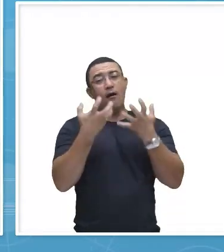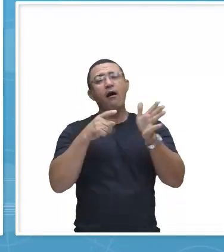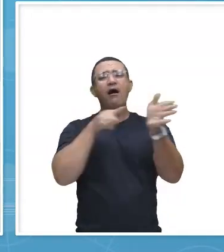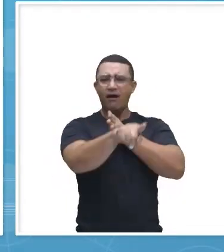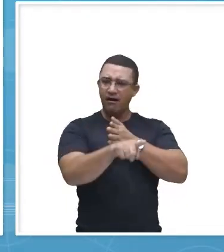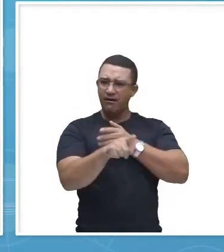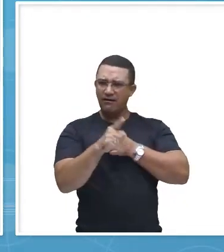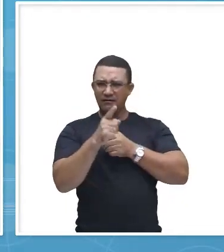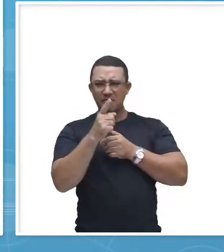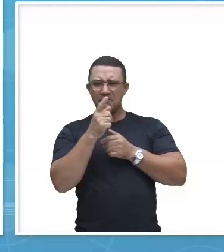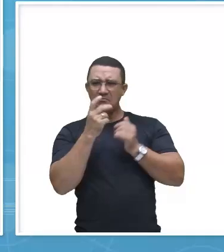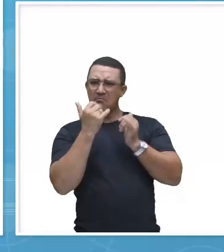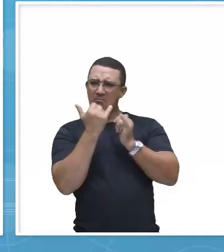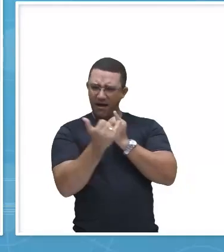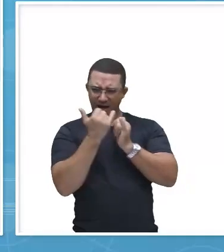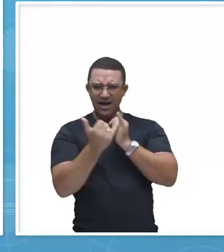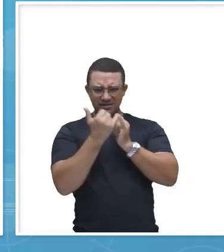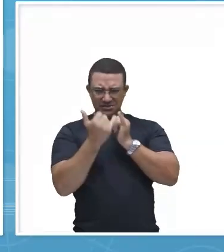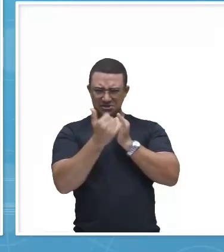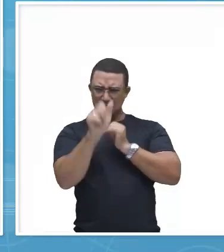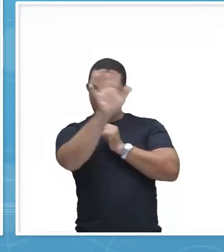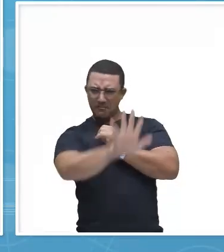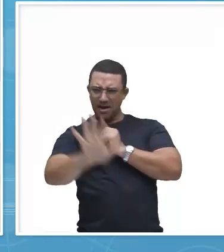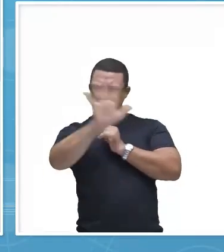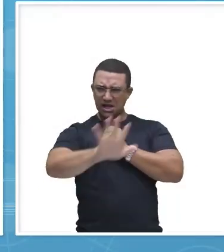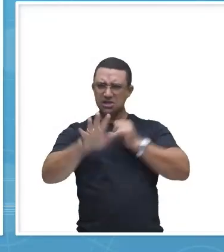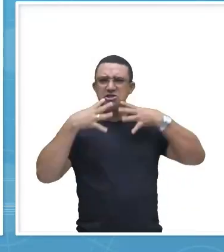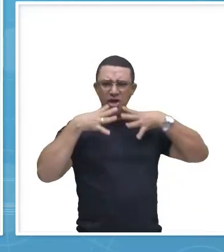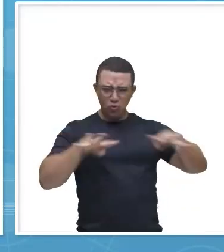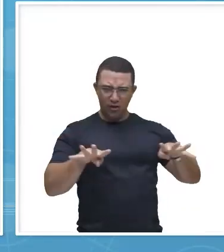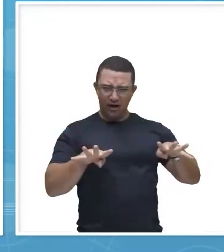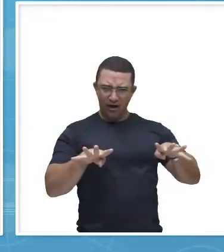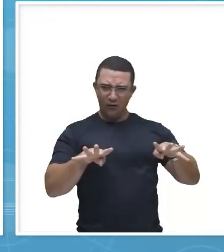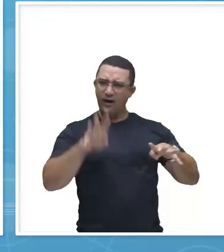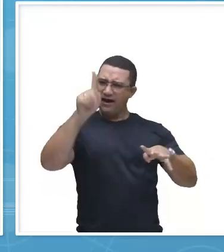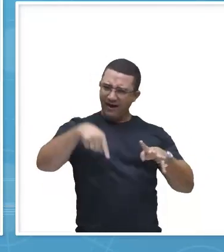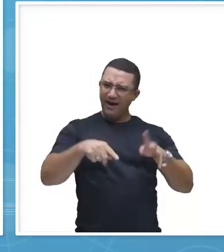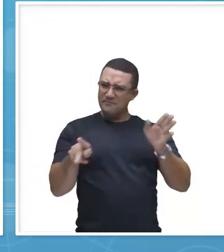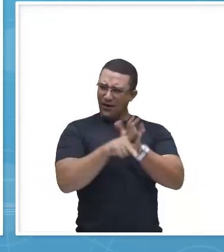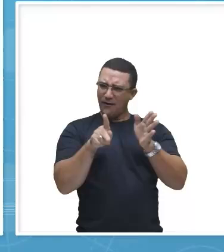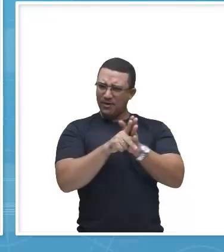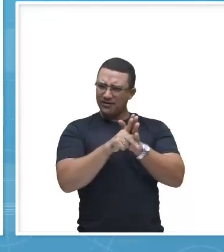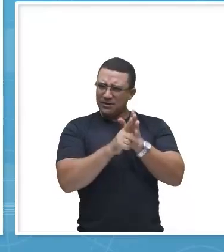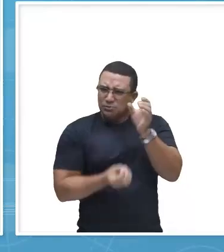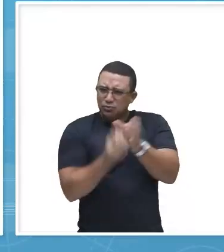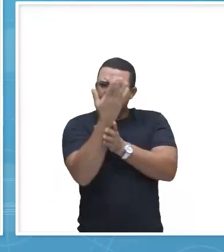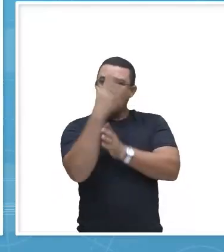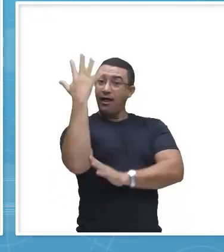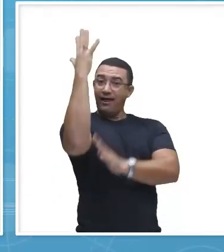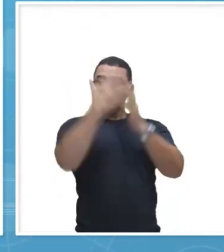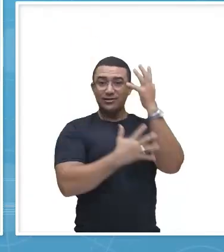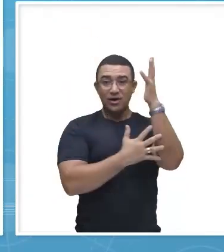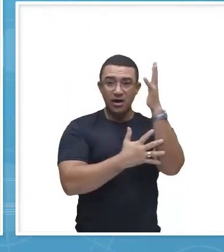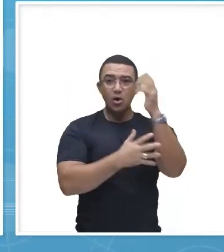Ela parece uma paisagem natural para vocês? Parece uma paisagem feita pela natureza ou uma paisagem